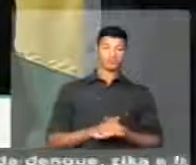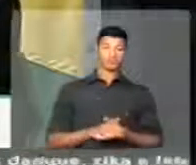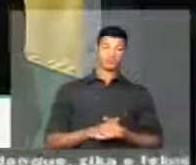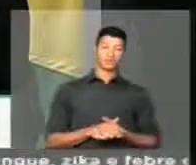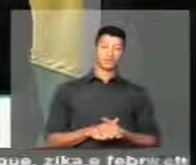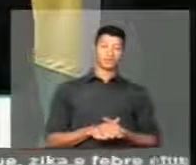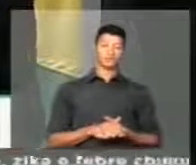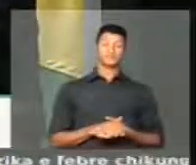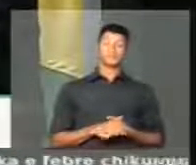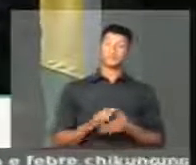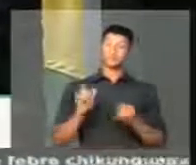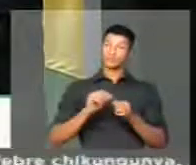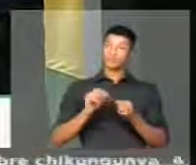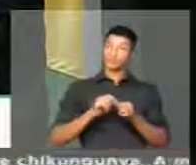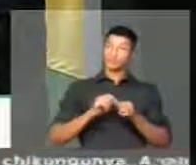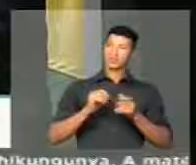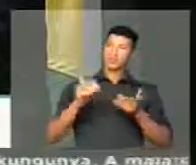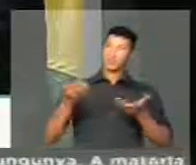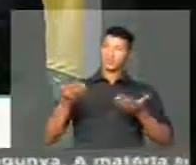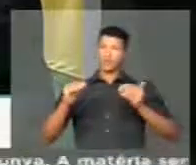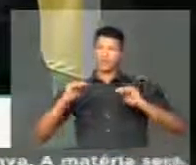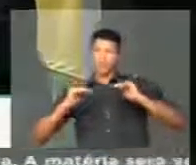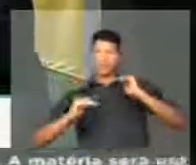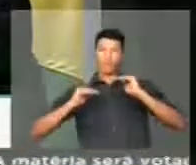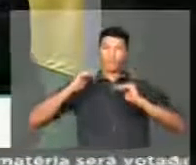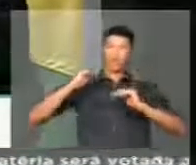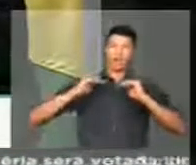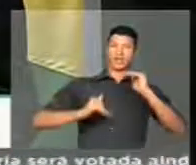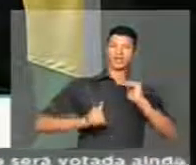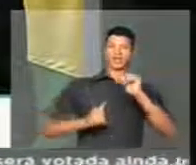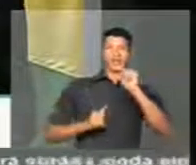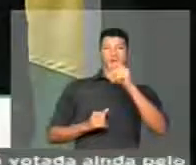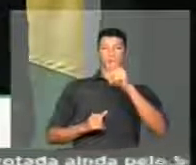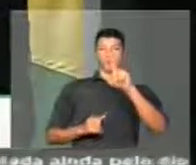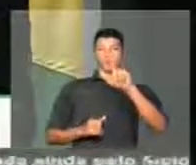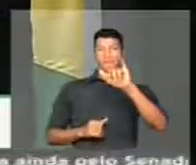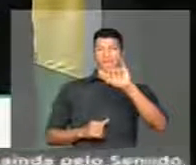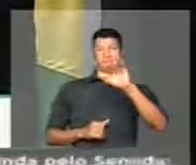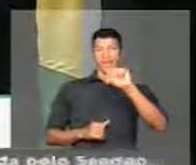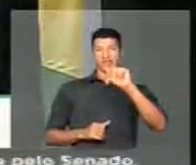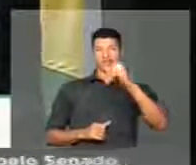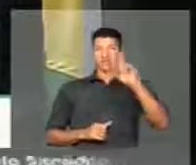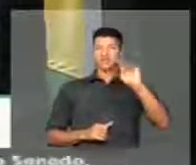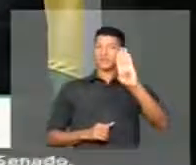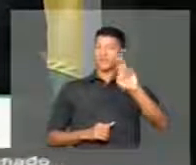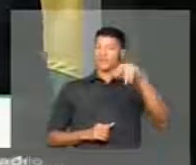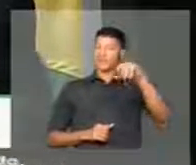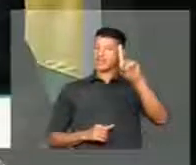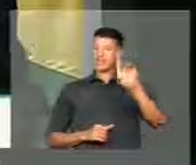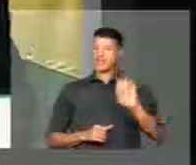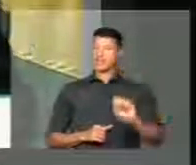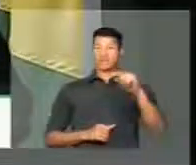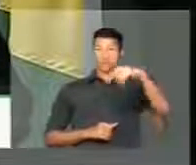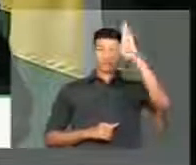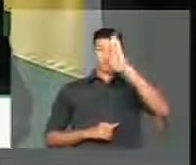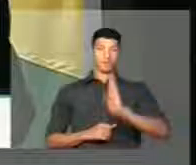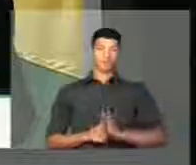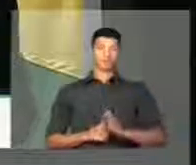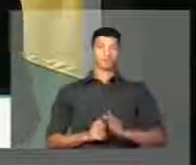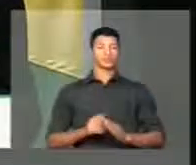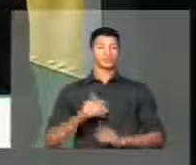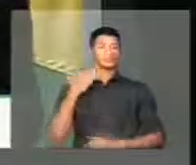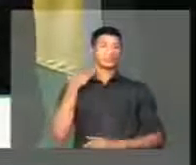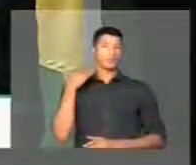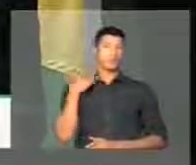senhoras, fazer um balanço das aplicações do BNDES no Brasil.